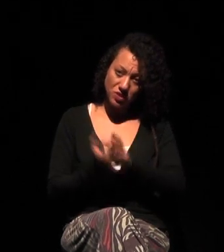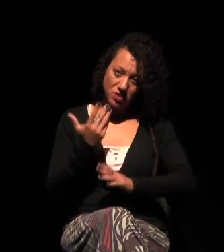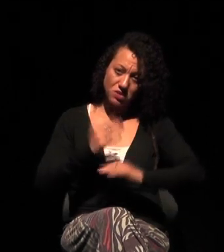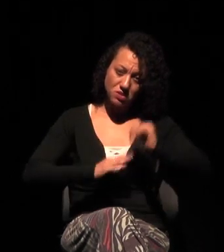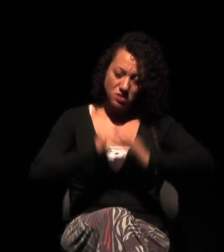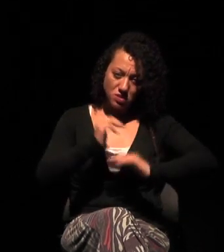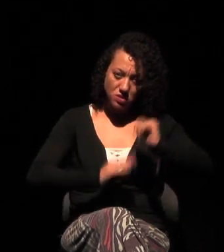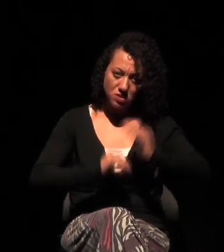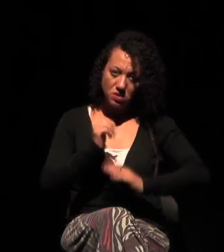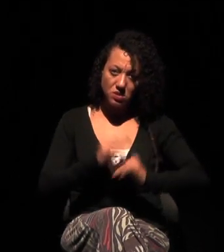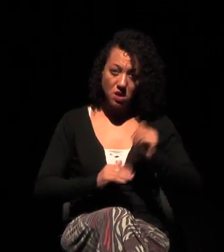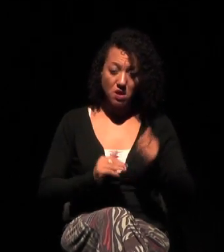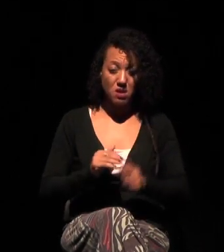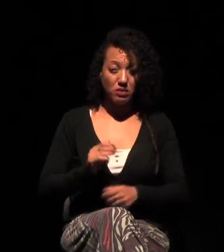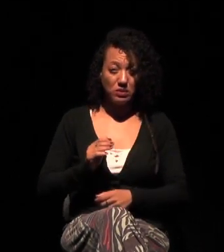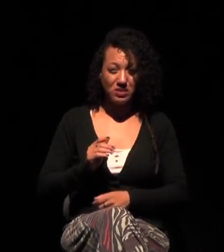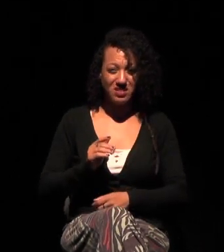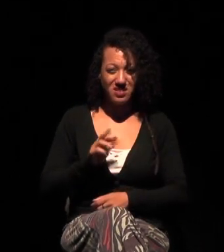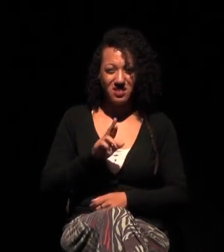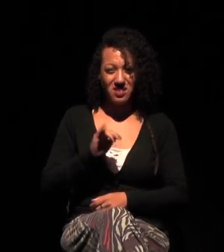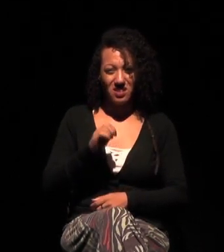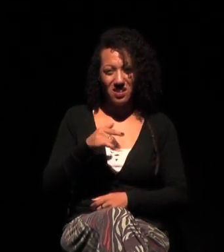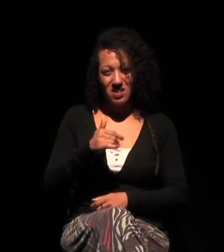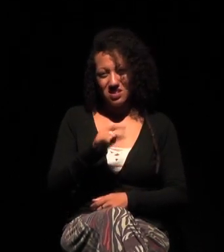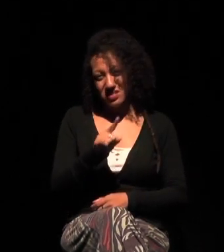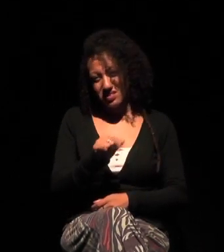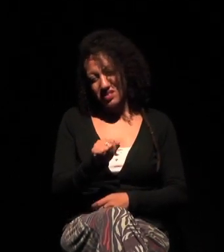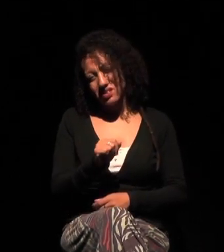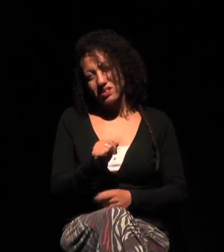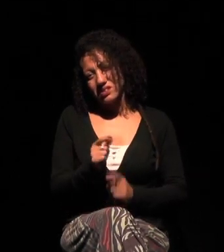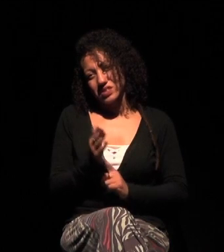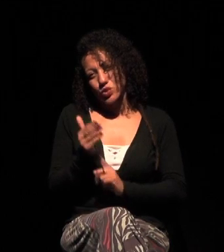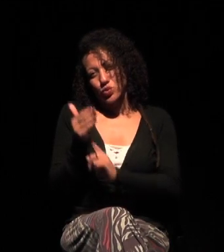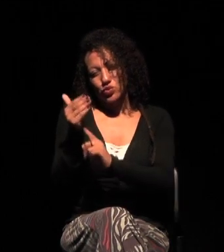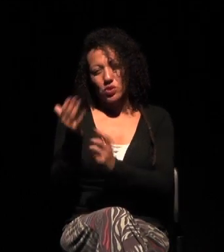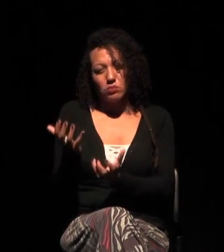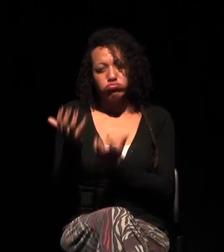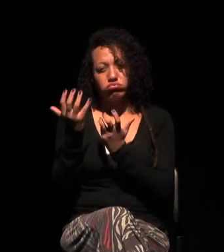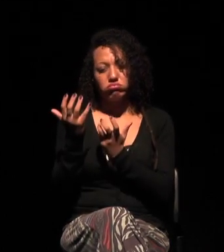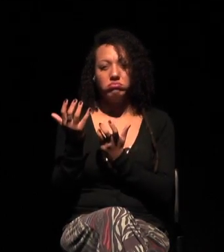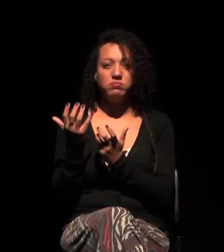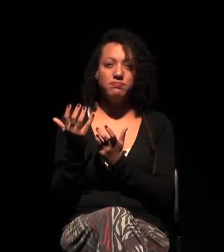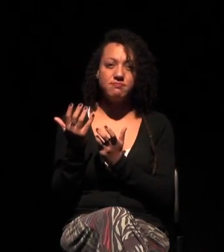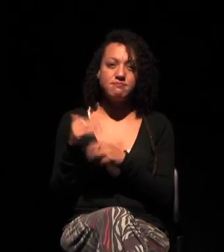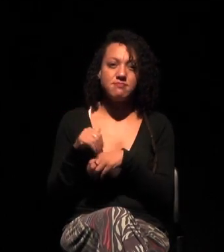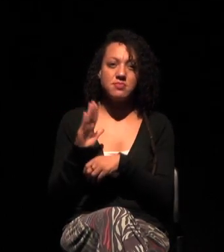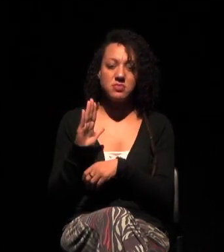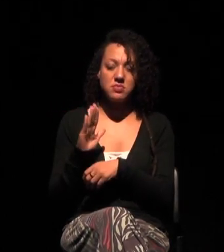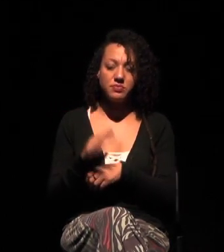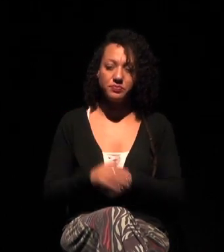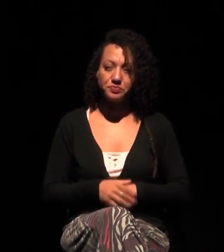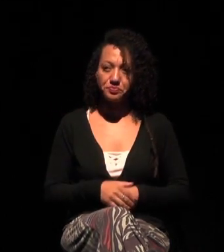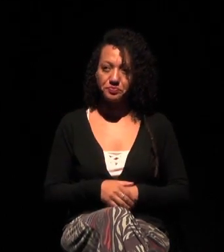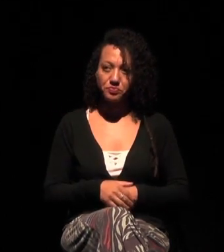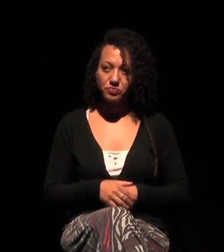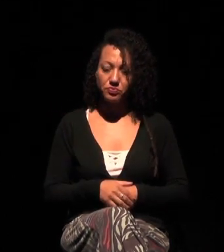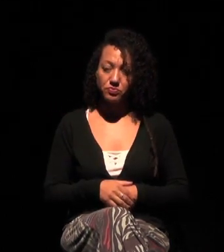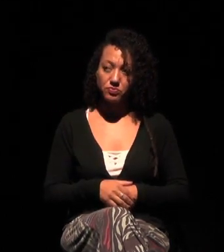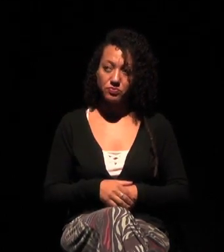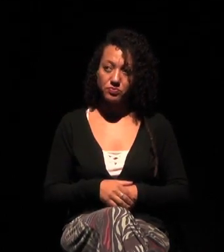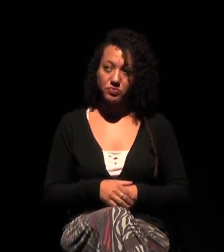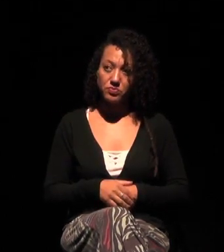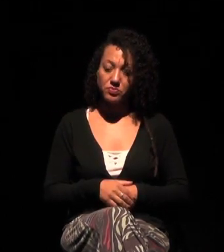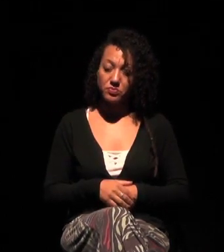riqueza uma grande parte dela e produzida tecnológicamente mexe tanto